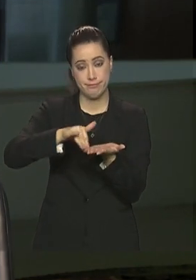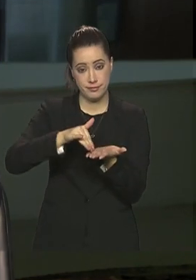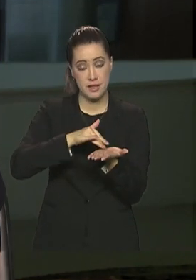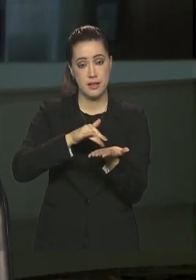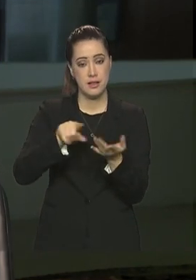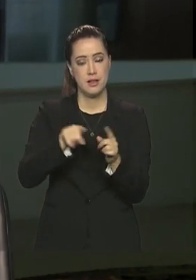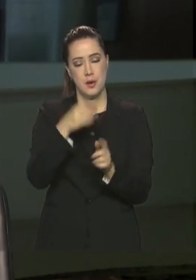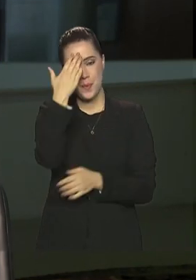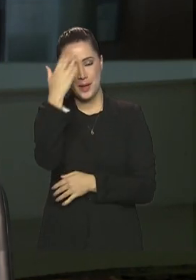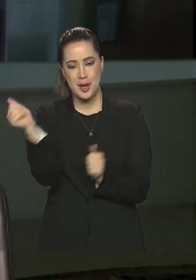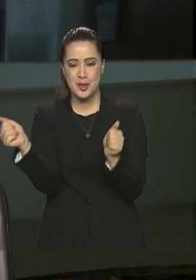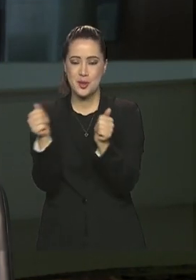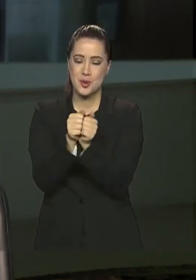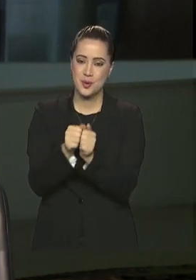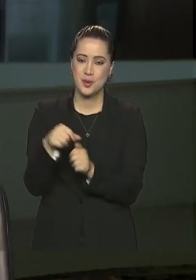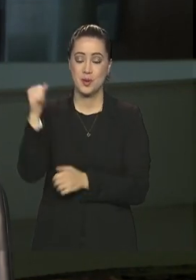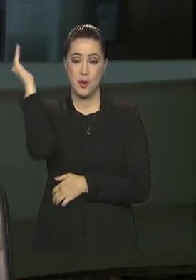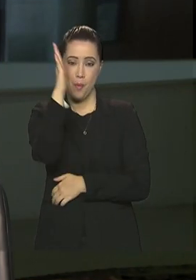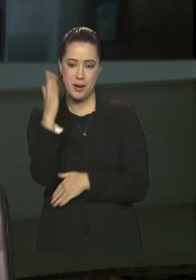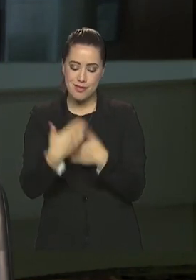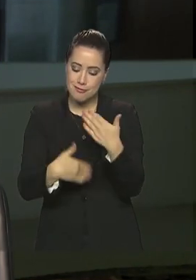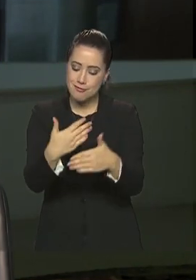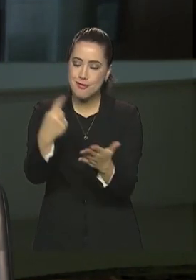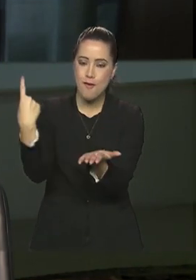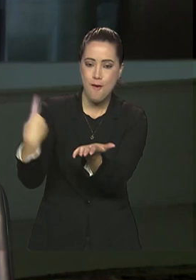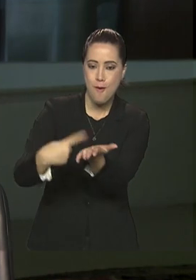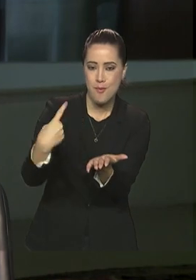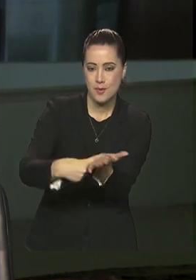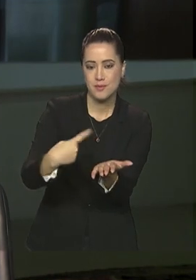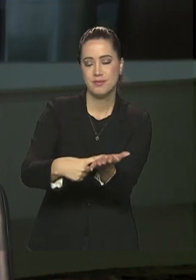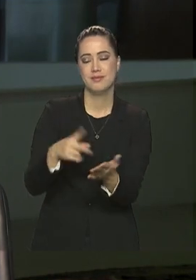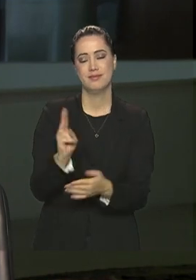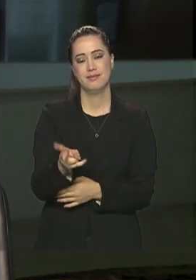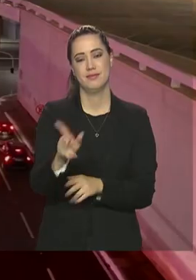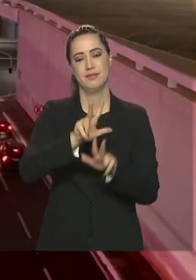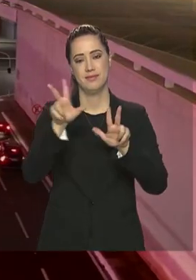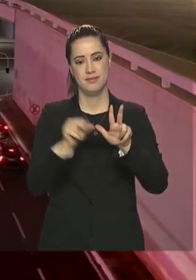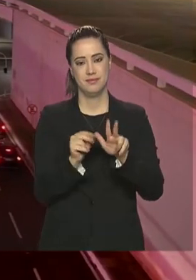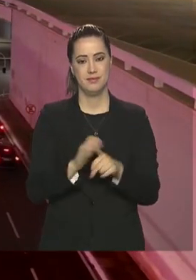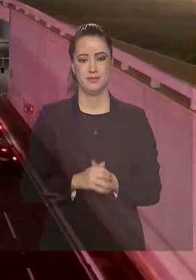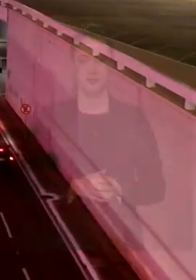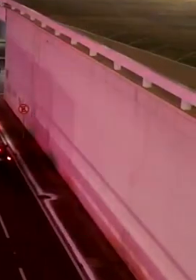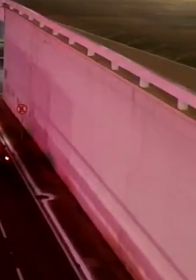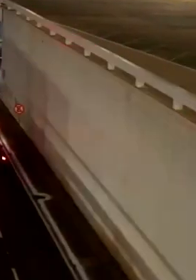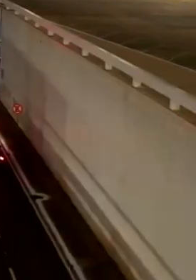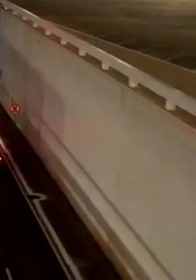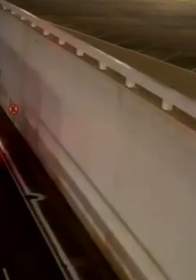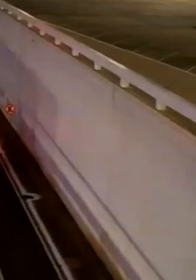Obrigada pela companhia. O Brasil continua em pauta aqui na TV Brasil.